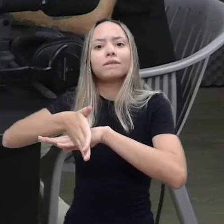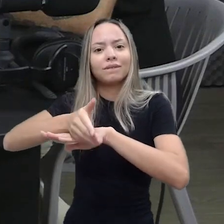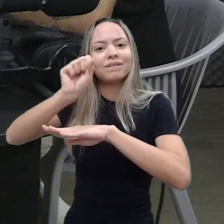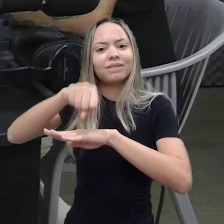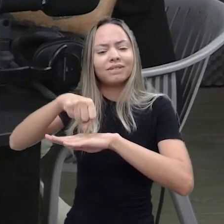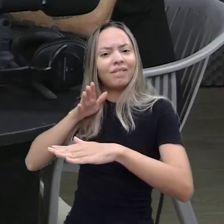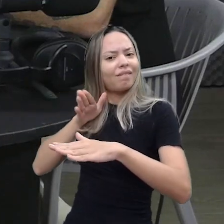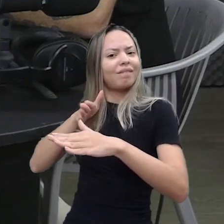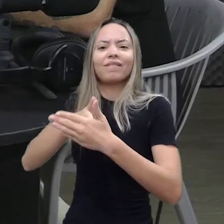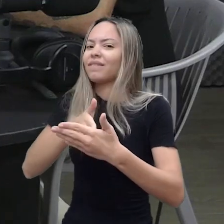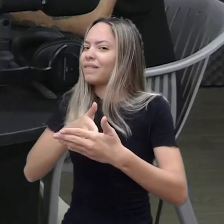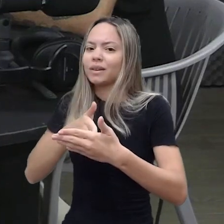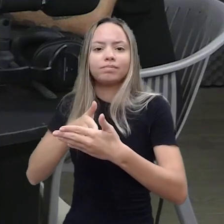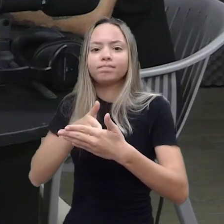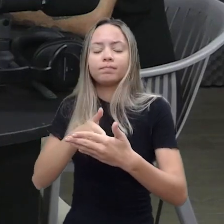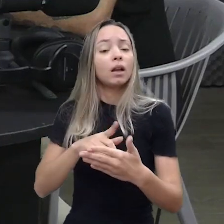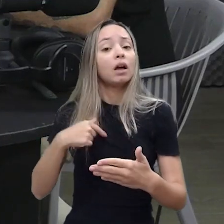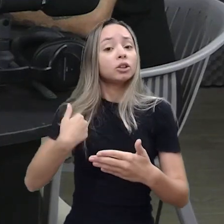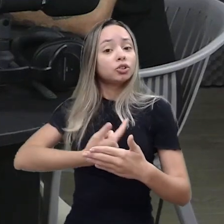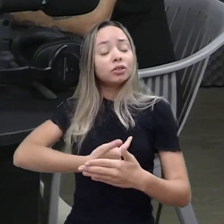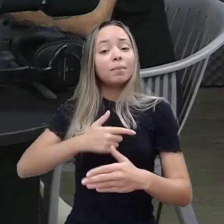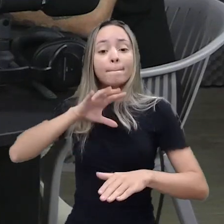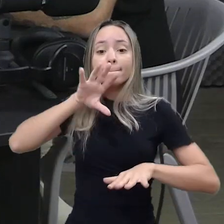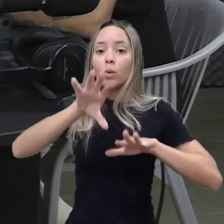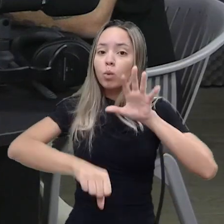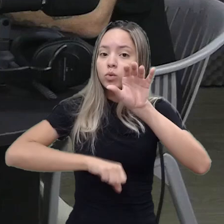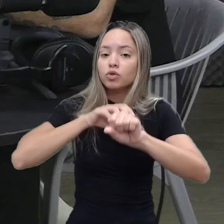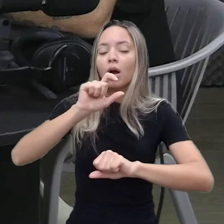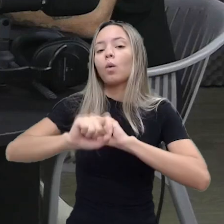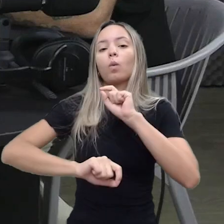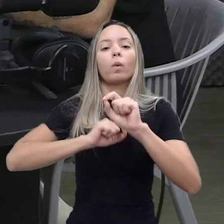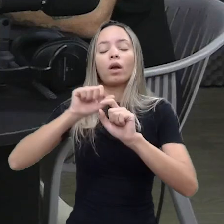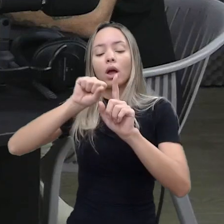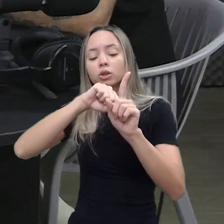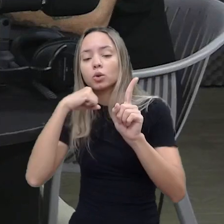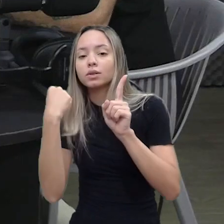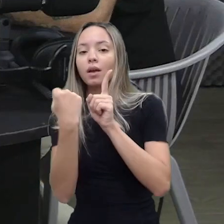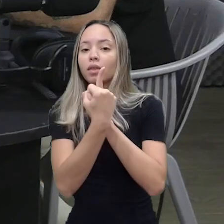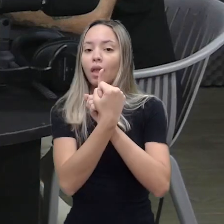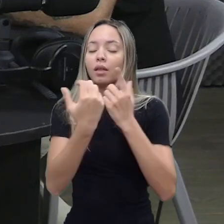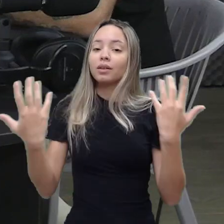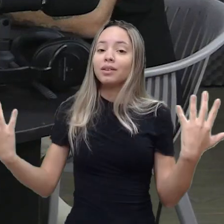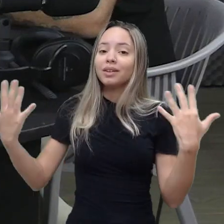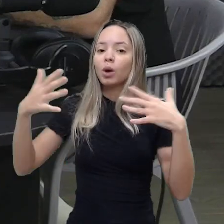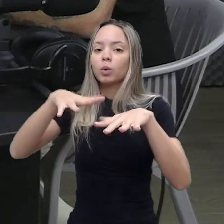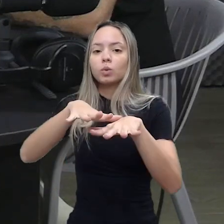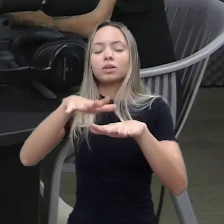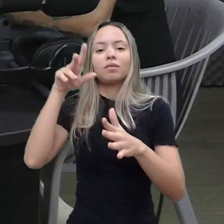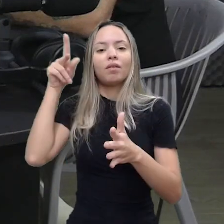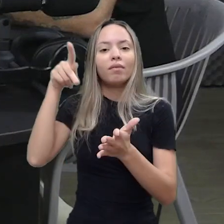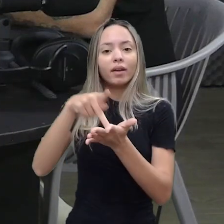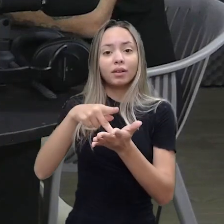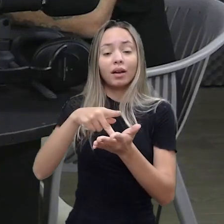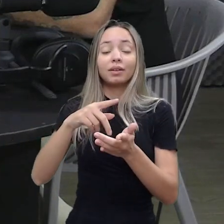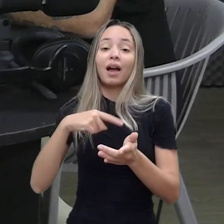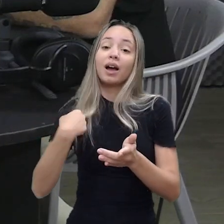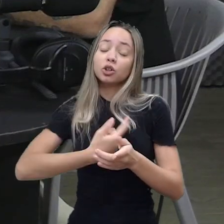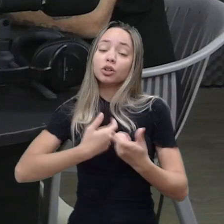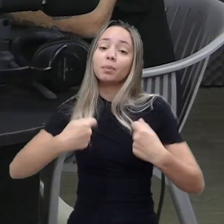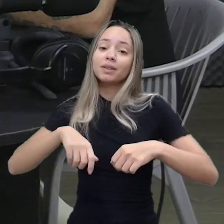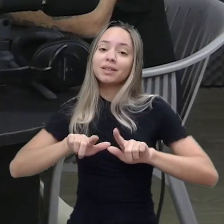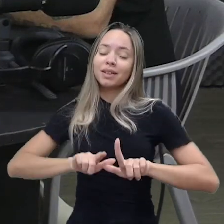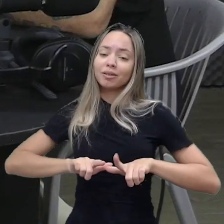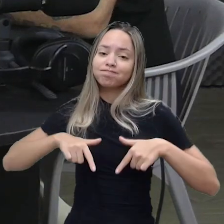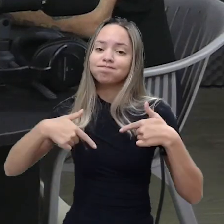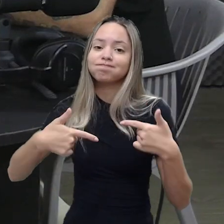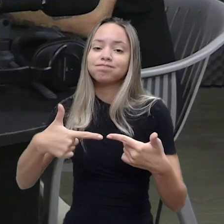gente justamente buscar que a sociedade ela seja uma sociedade inclusiva, é a gente enfrentar e superar essas